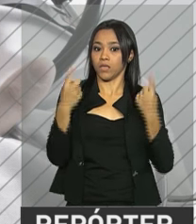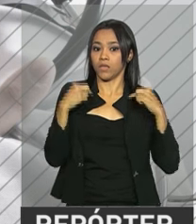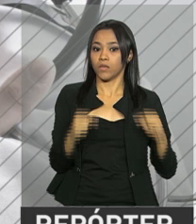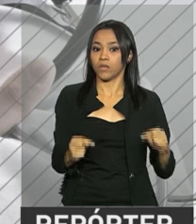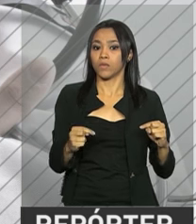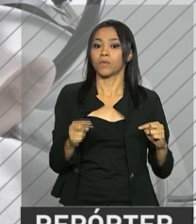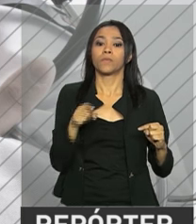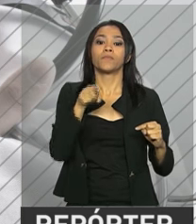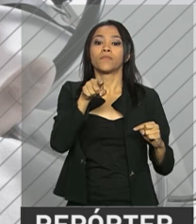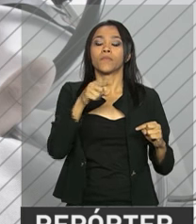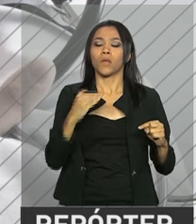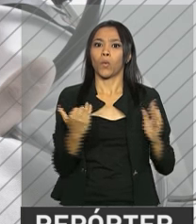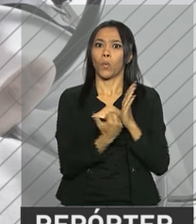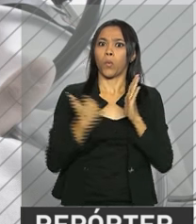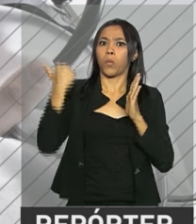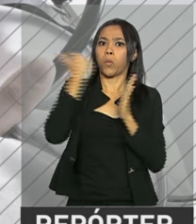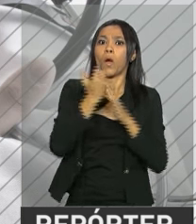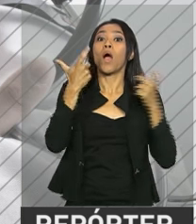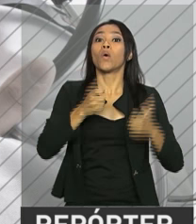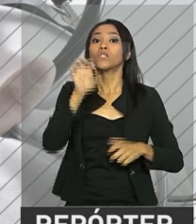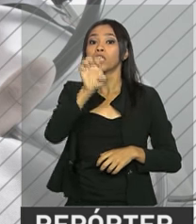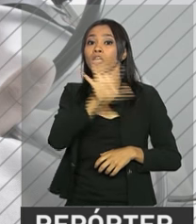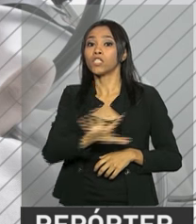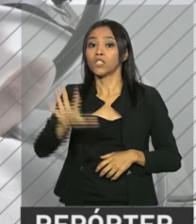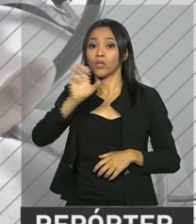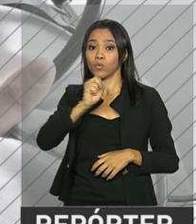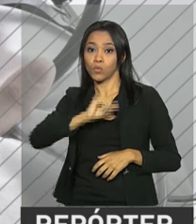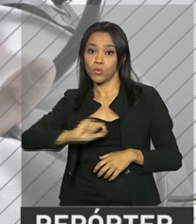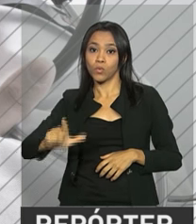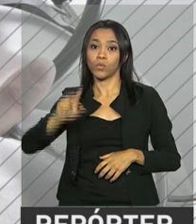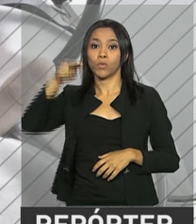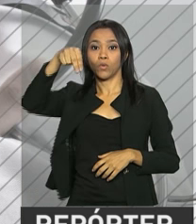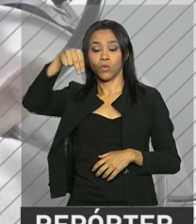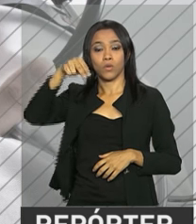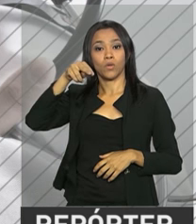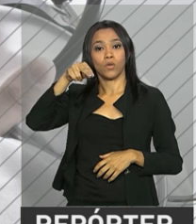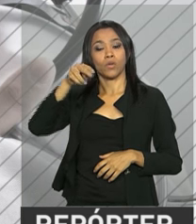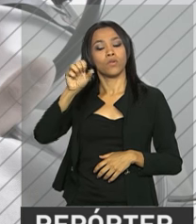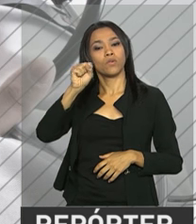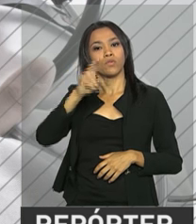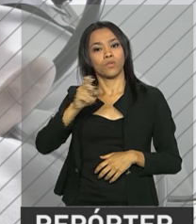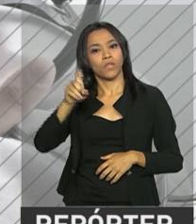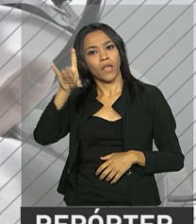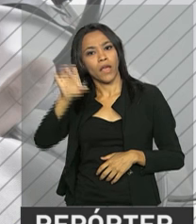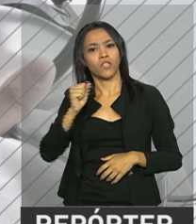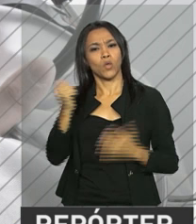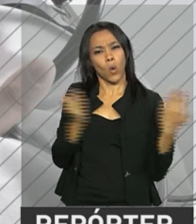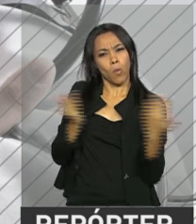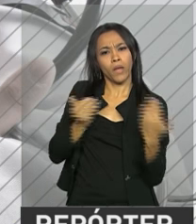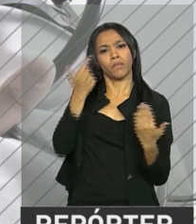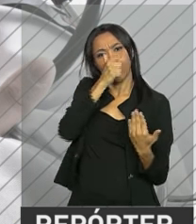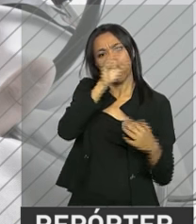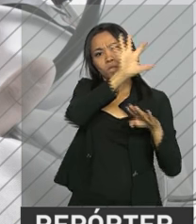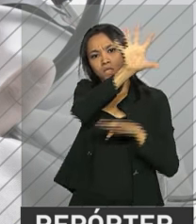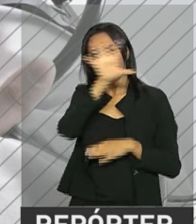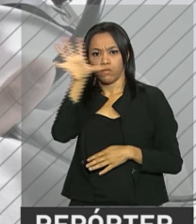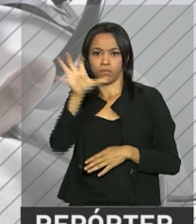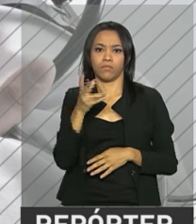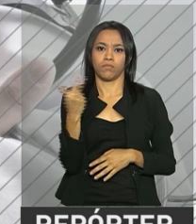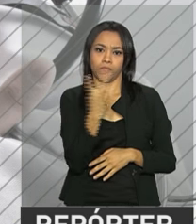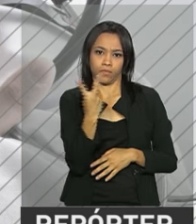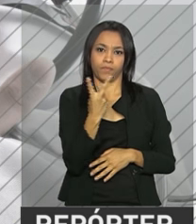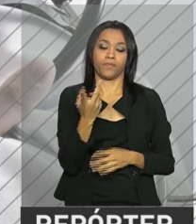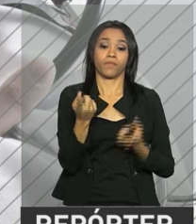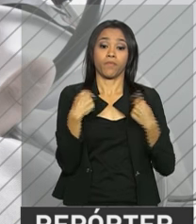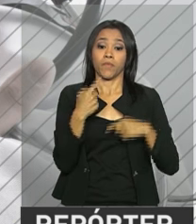são mais elevados nas regiões Sul e Sudeste do que no Centro-Oeste, Nordeste e Norte. Os dados